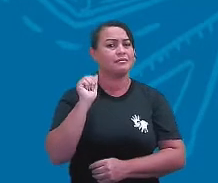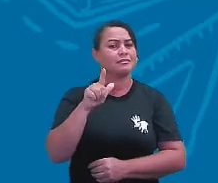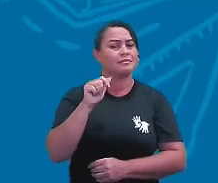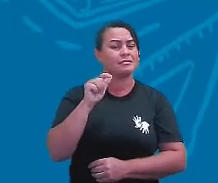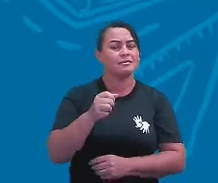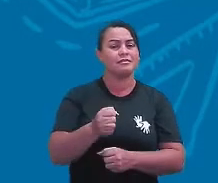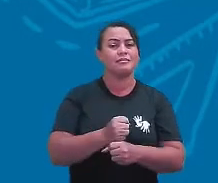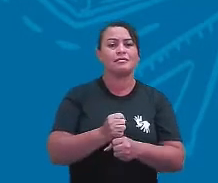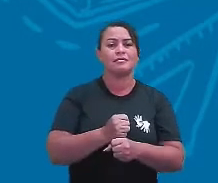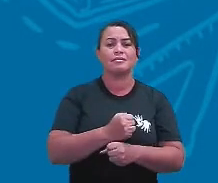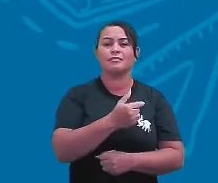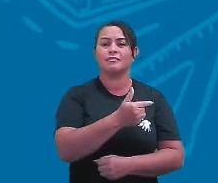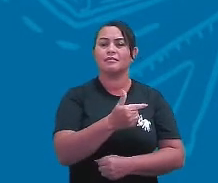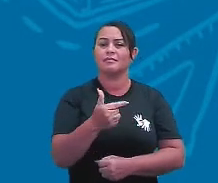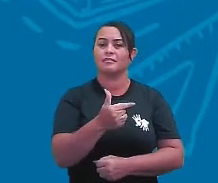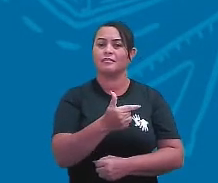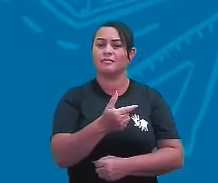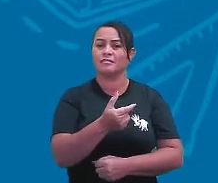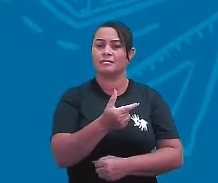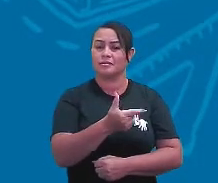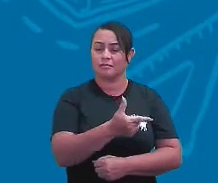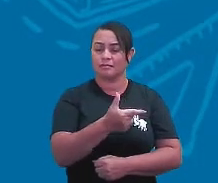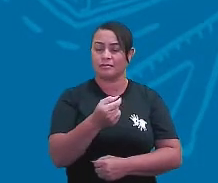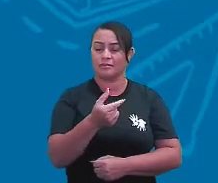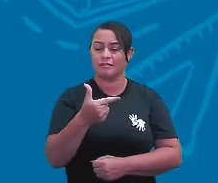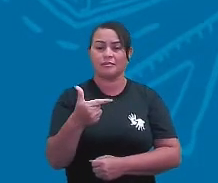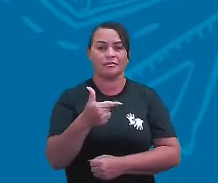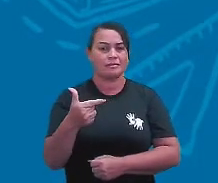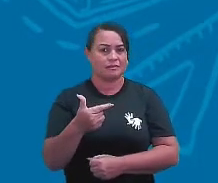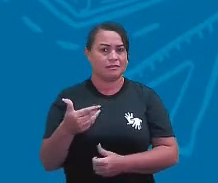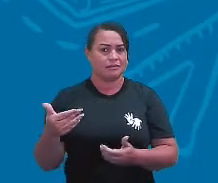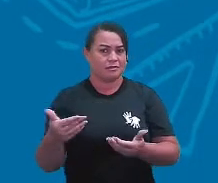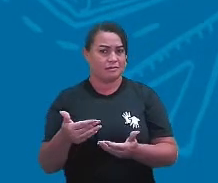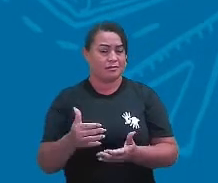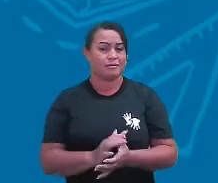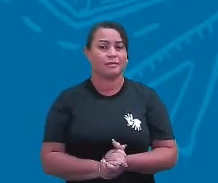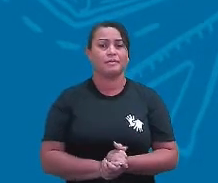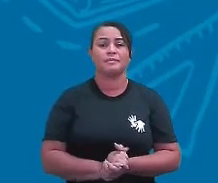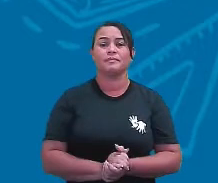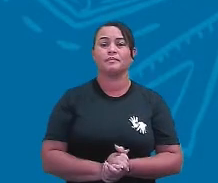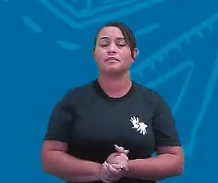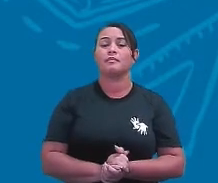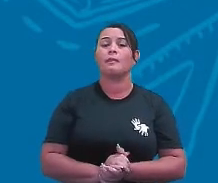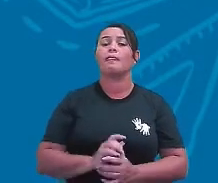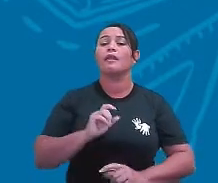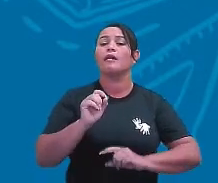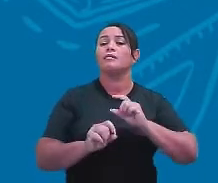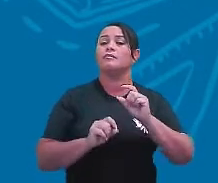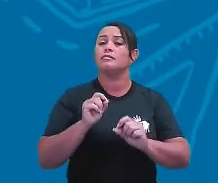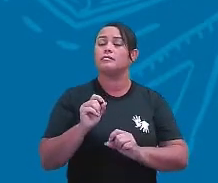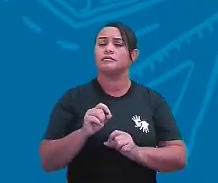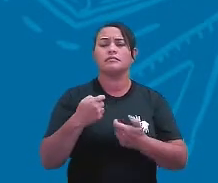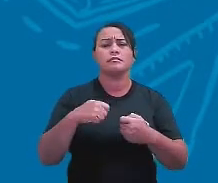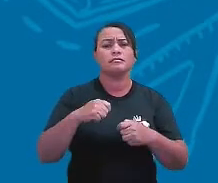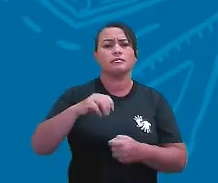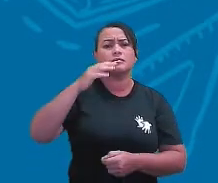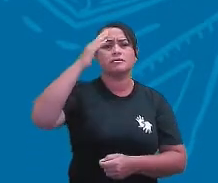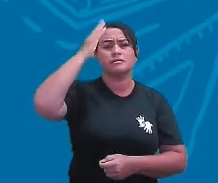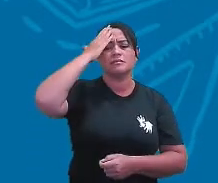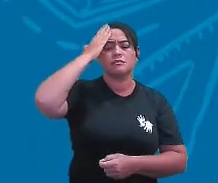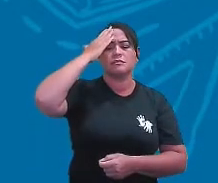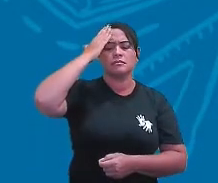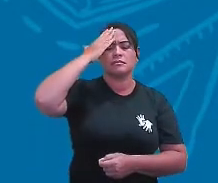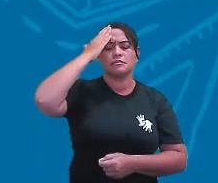de 2022, nós estaremos nesta data. Então, o que a gente precisa saber?